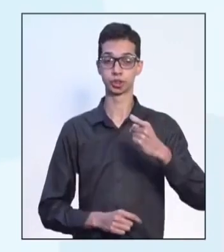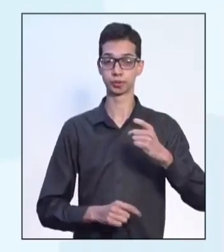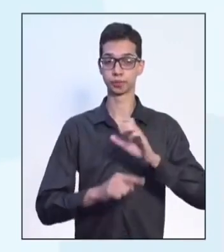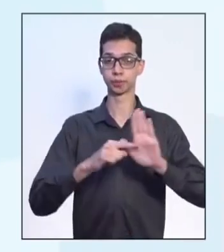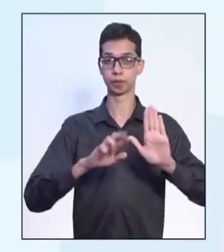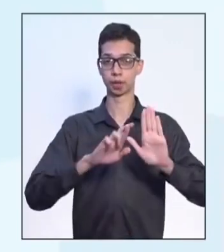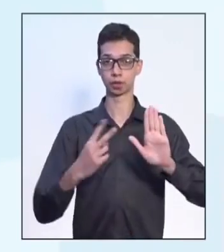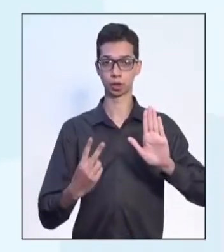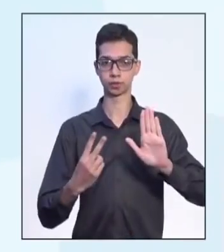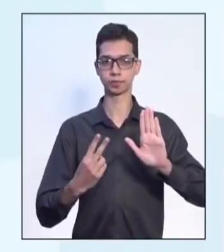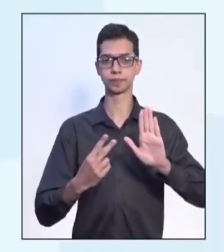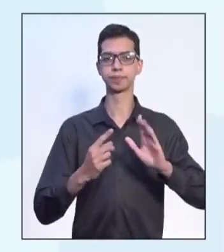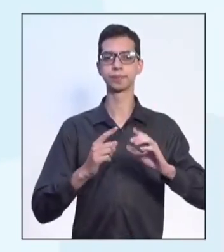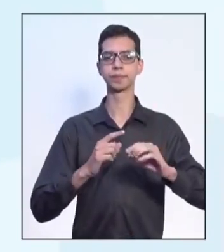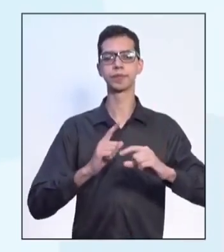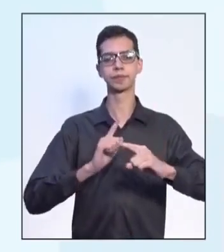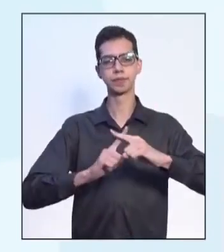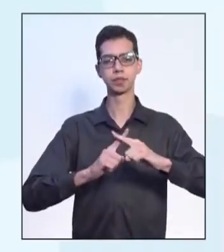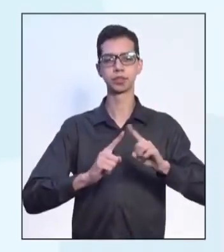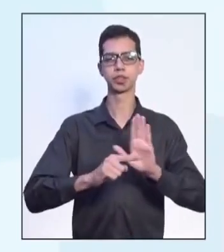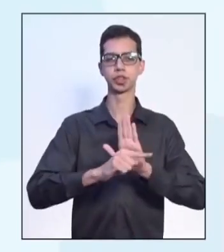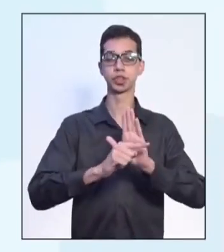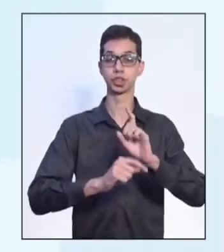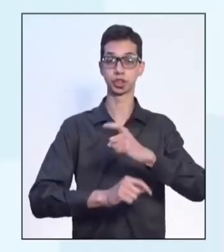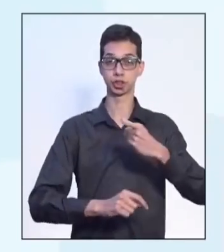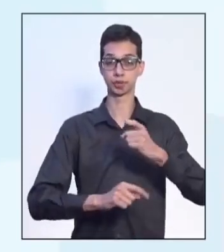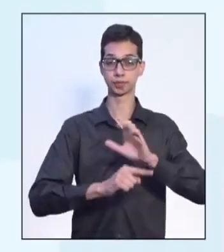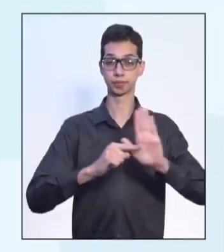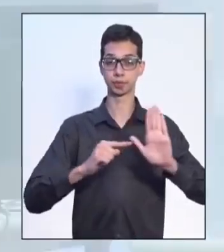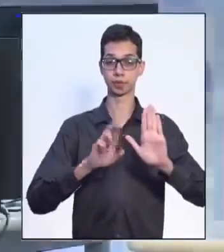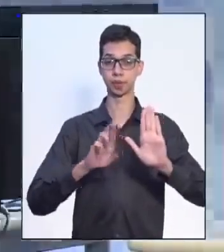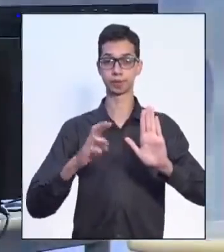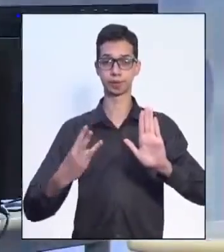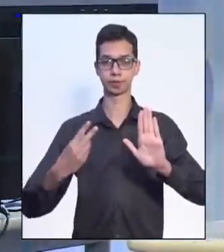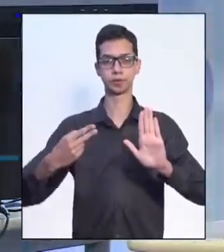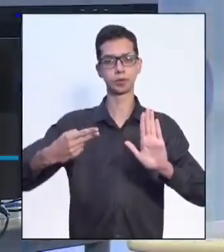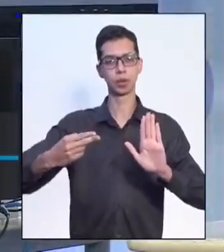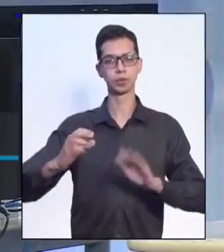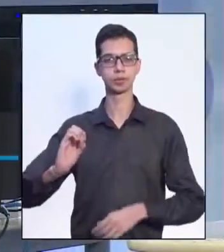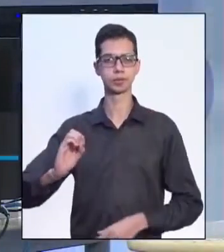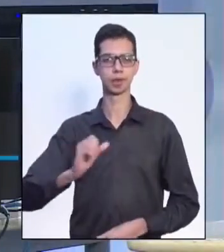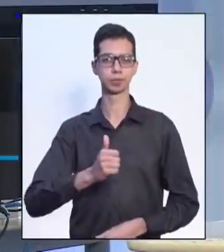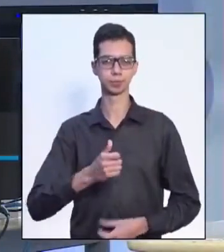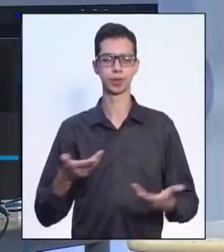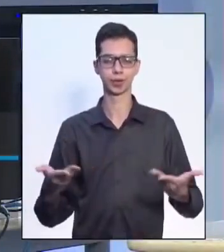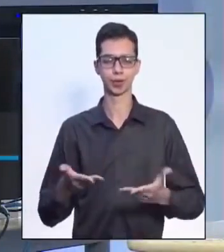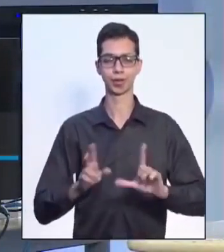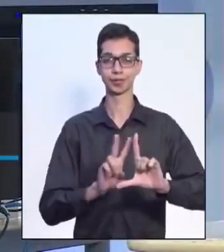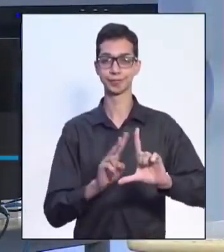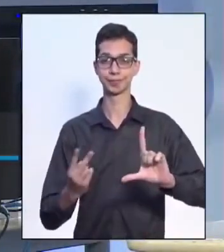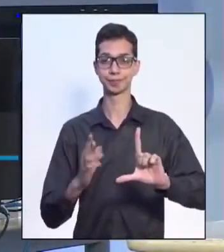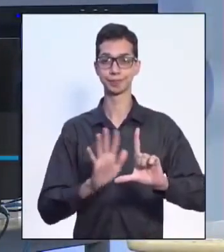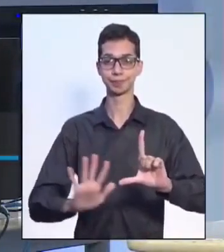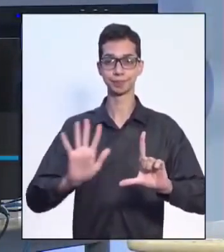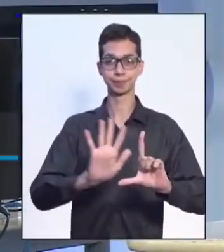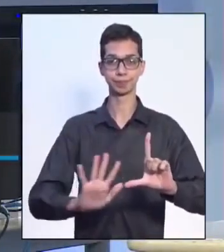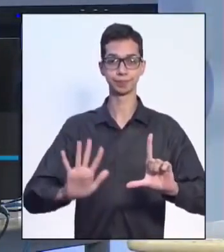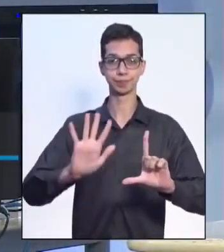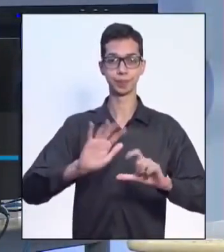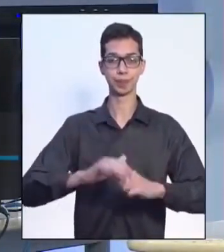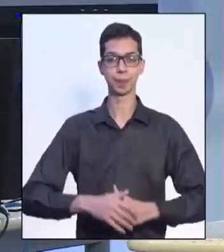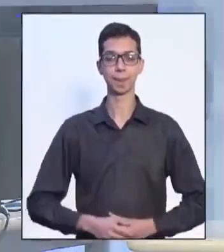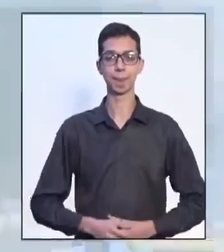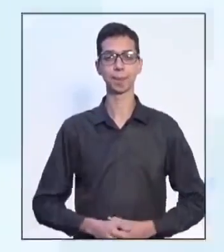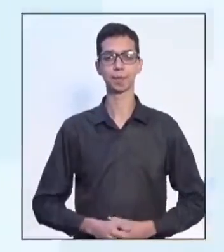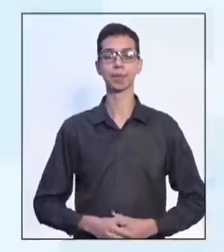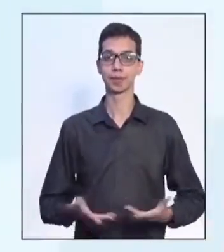menos R3 igual a 0. Muito bem, próximo slide, por favor. Agora, no